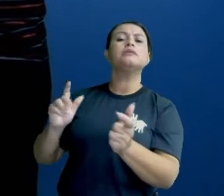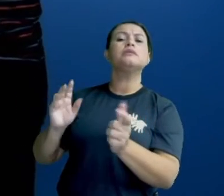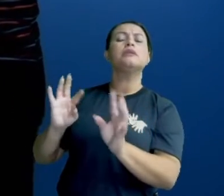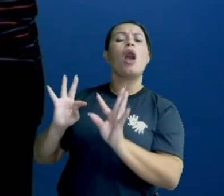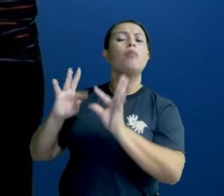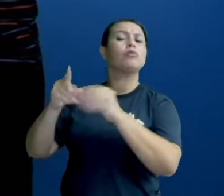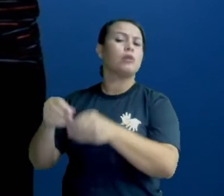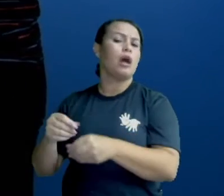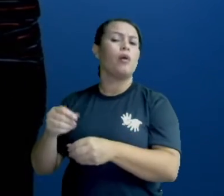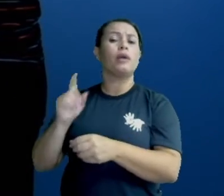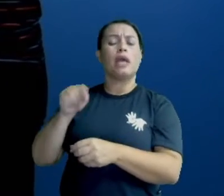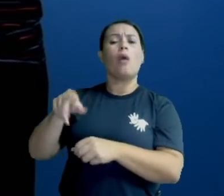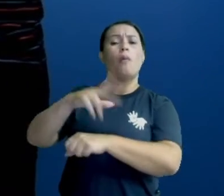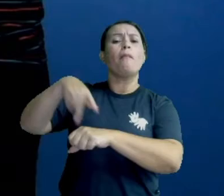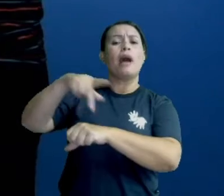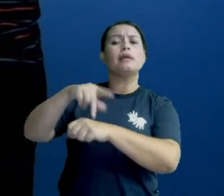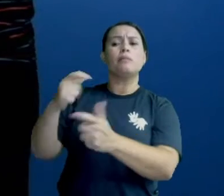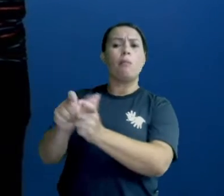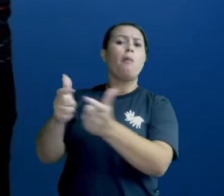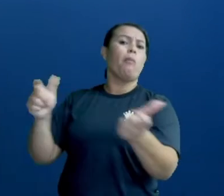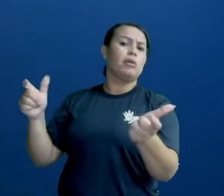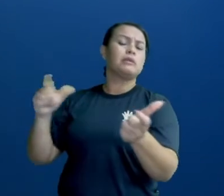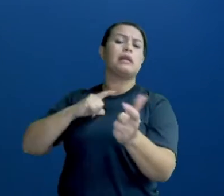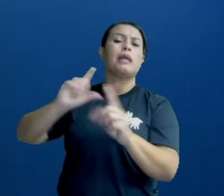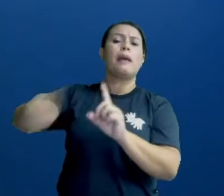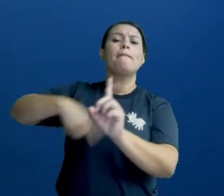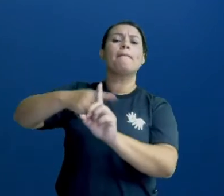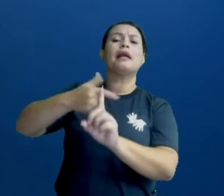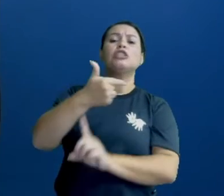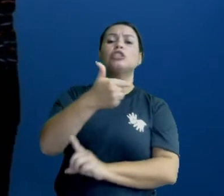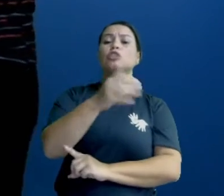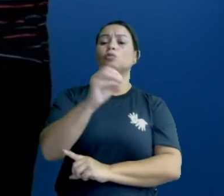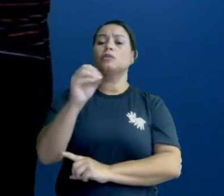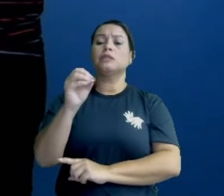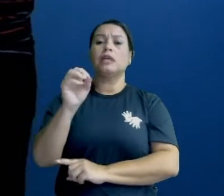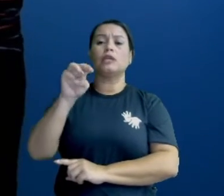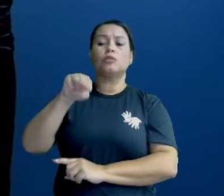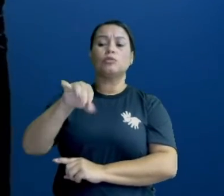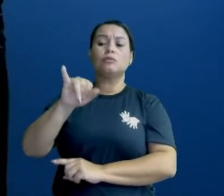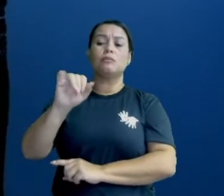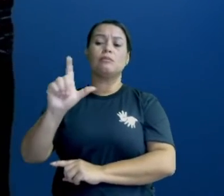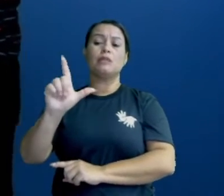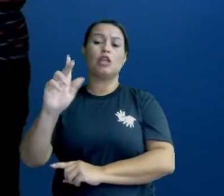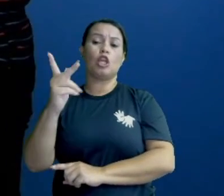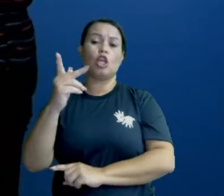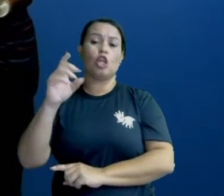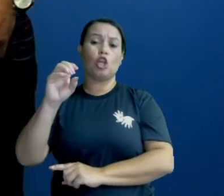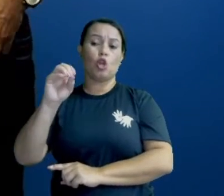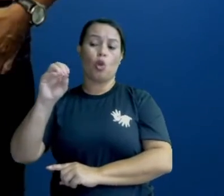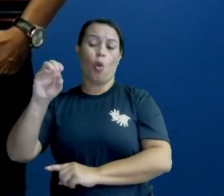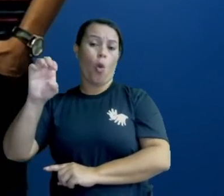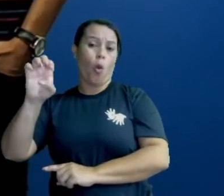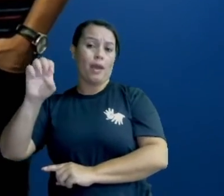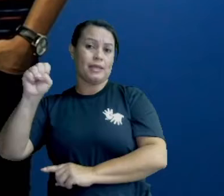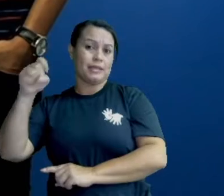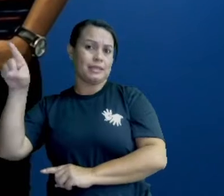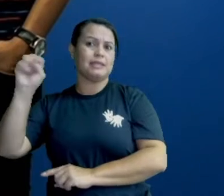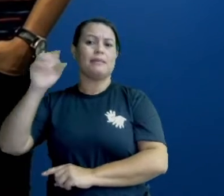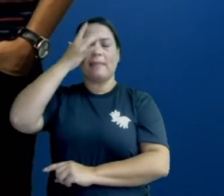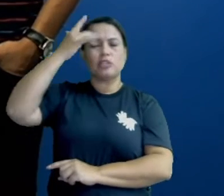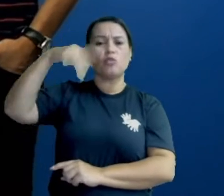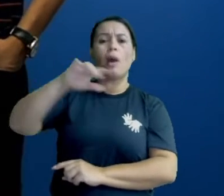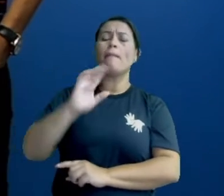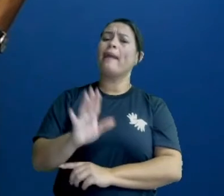se encaixar como um país populoso porque tem uma população de mais de 200 milhões de habitantes. Já, por exemplo, o Brasil não pode ser considerado um